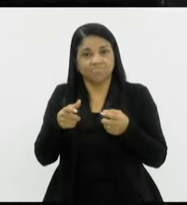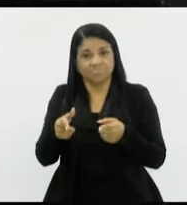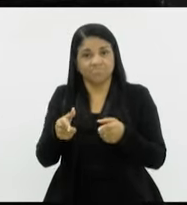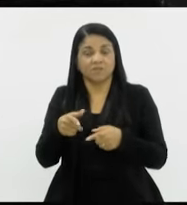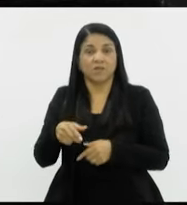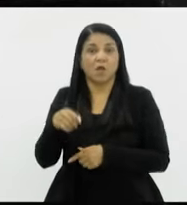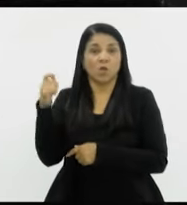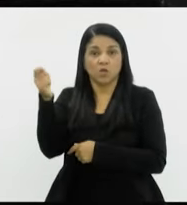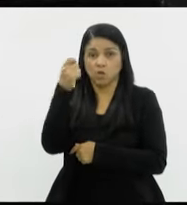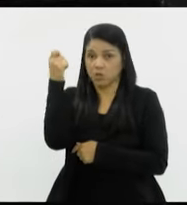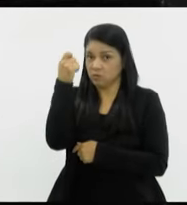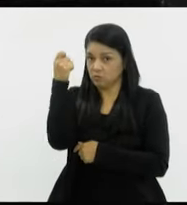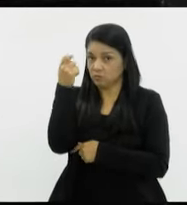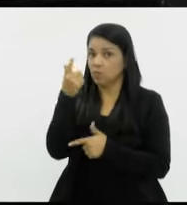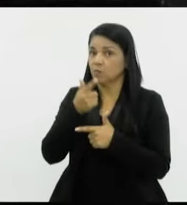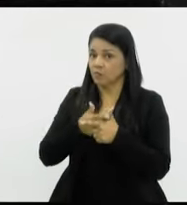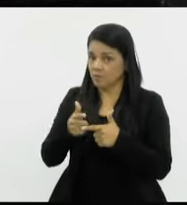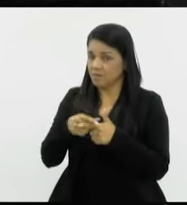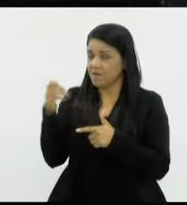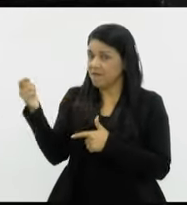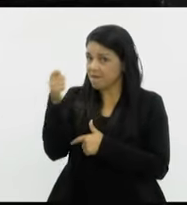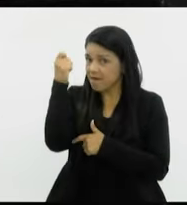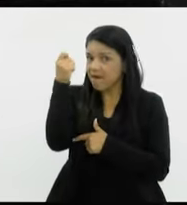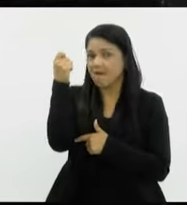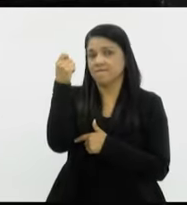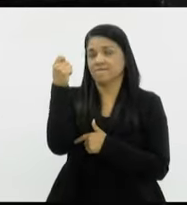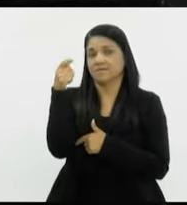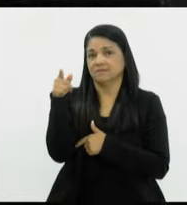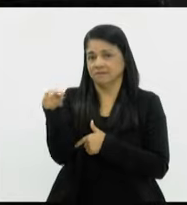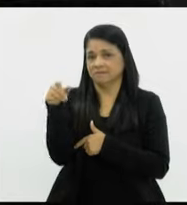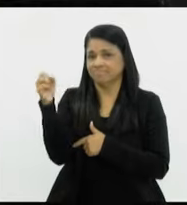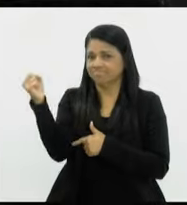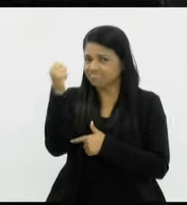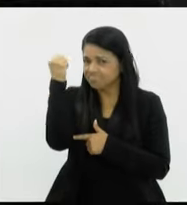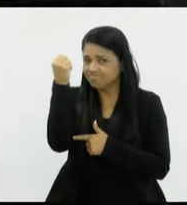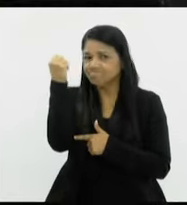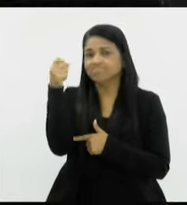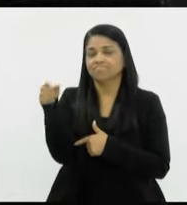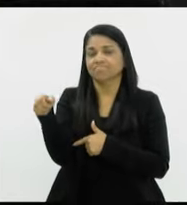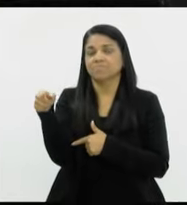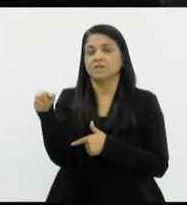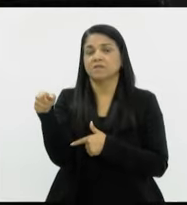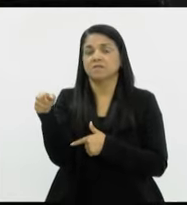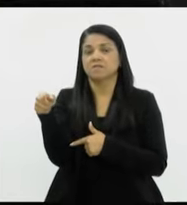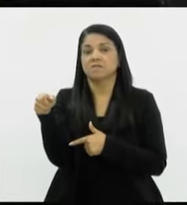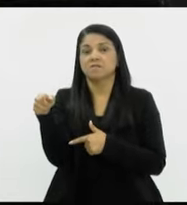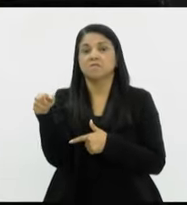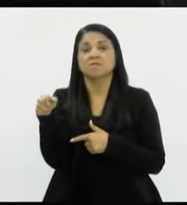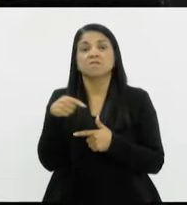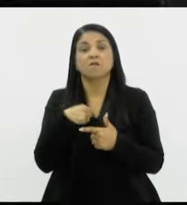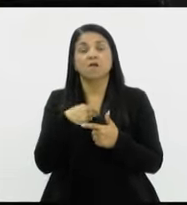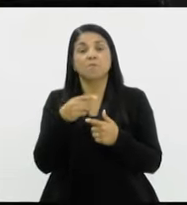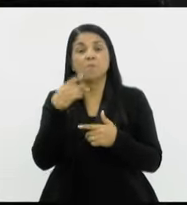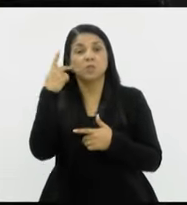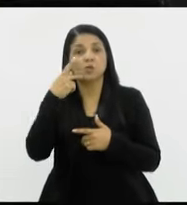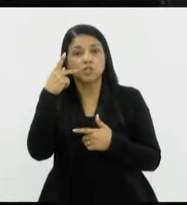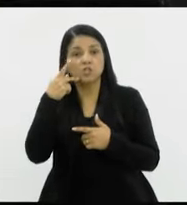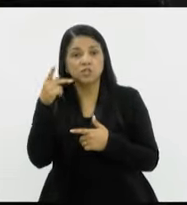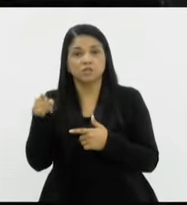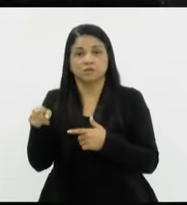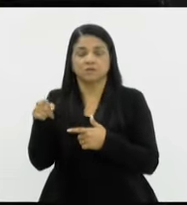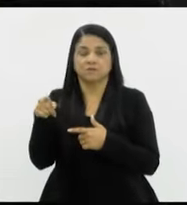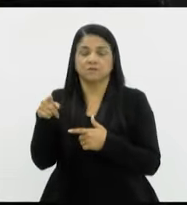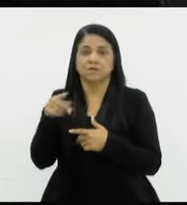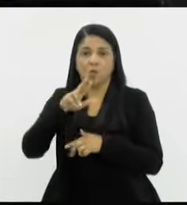Rio Grande do Sul, e o quanto que foi necessário e acertada a política da União em perdoar toda